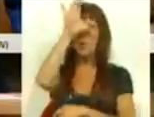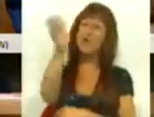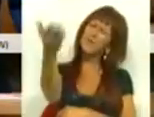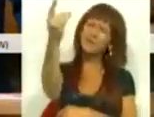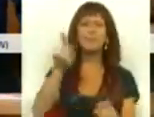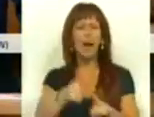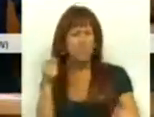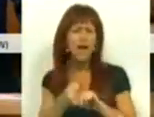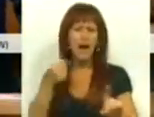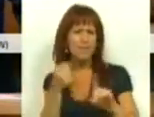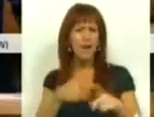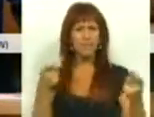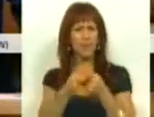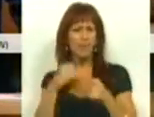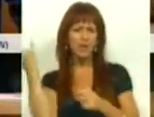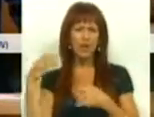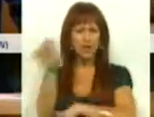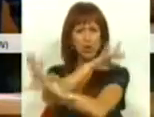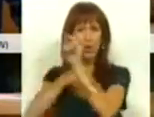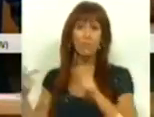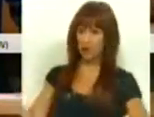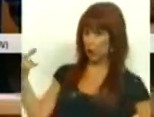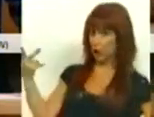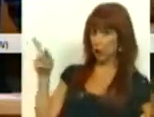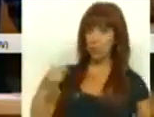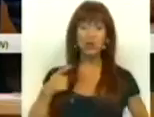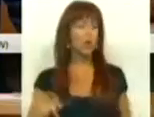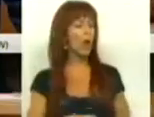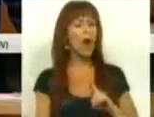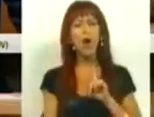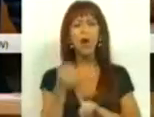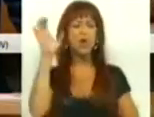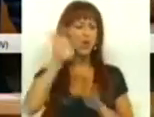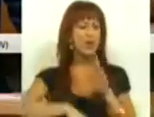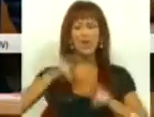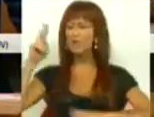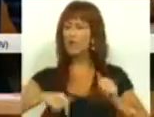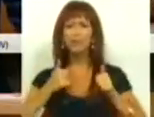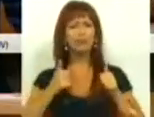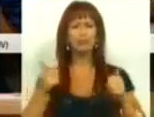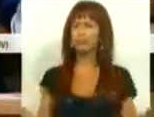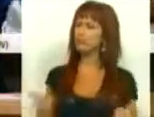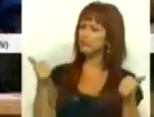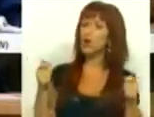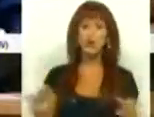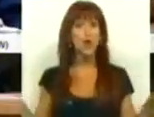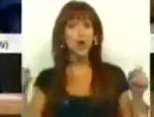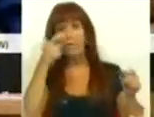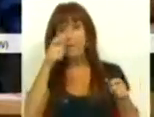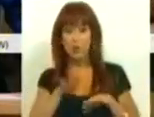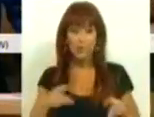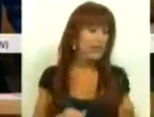Governo para batalhar junto das instâncias europeias e da Troika para conseguir condições fiscais mais atrativas para